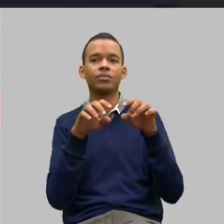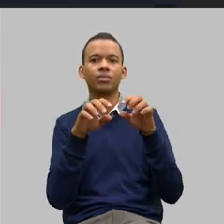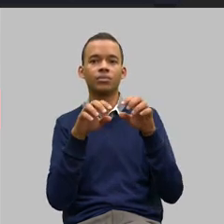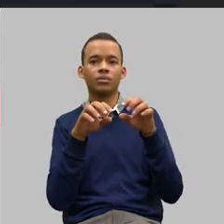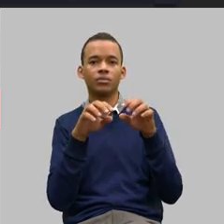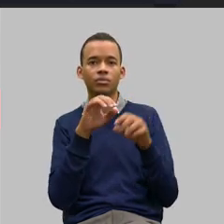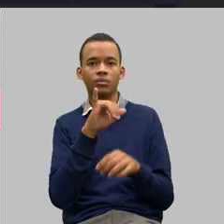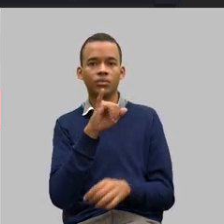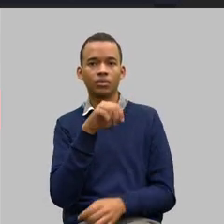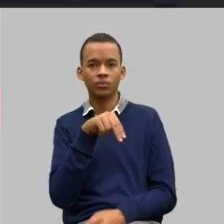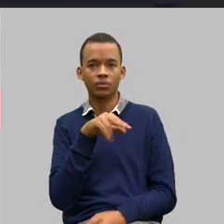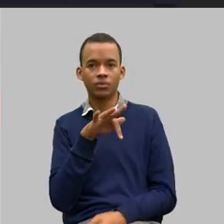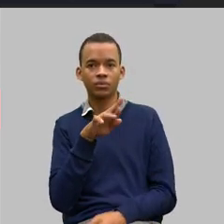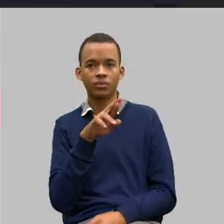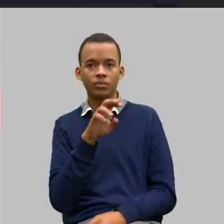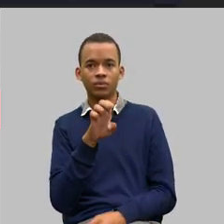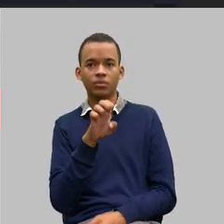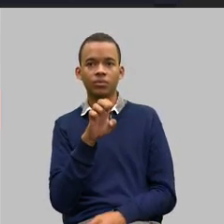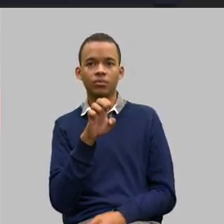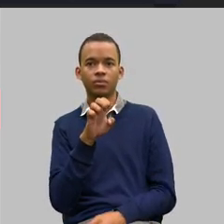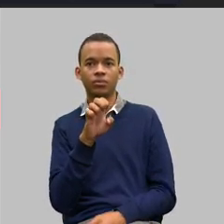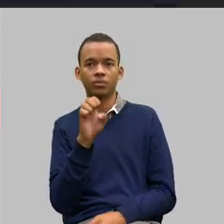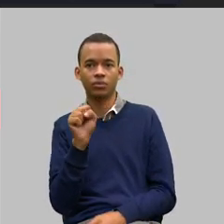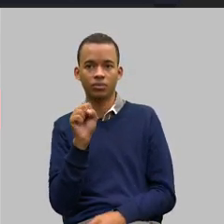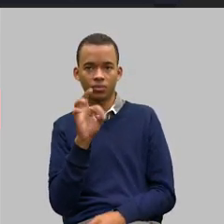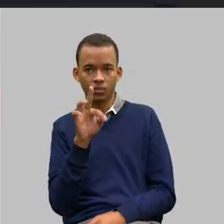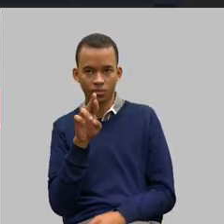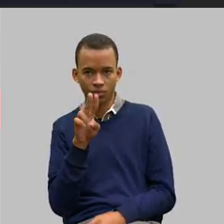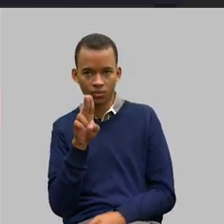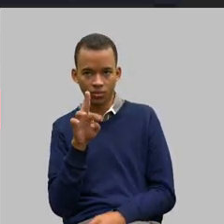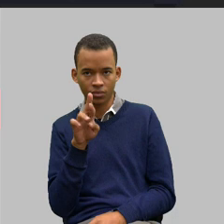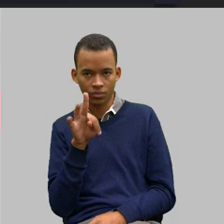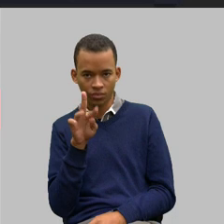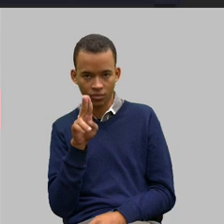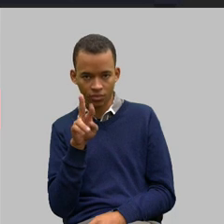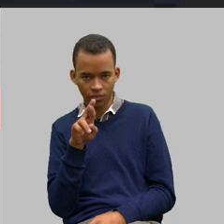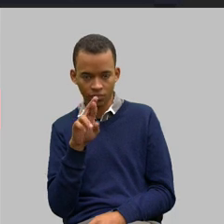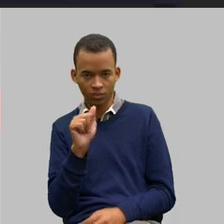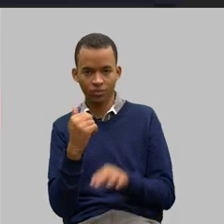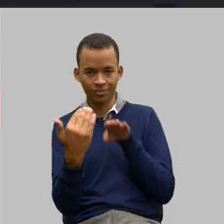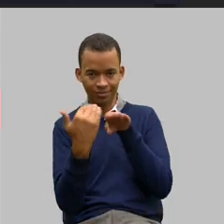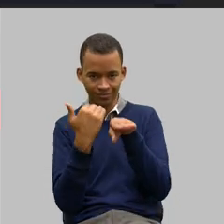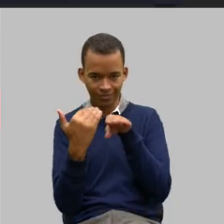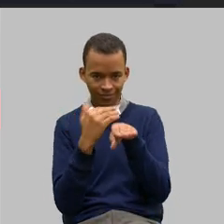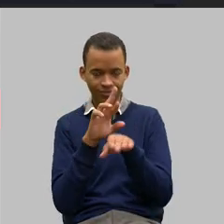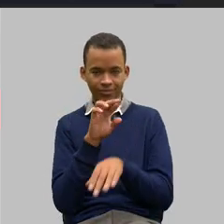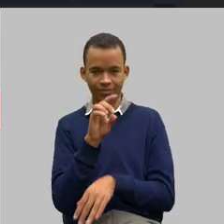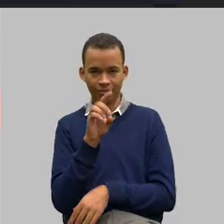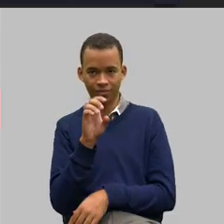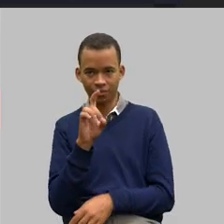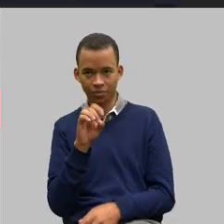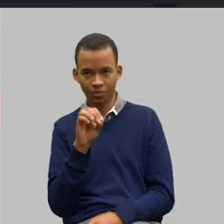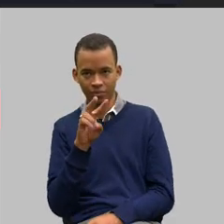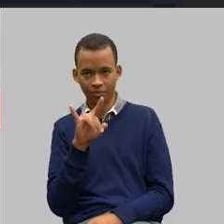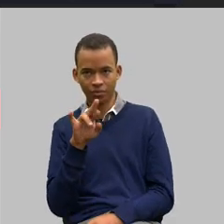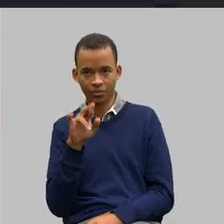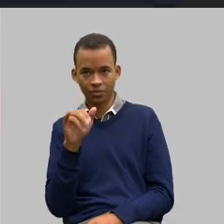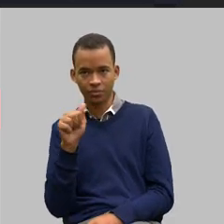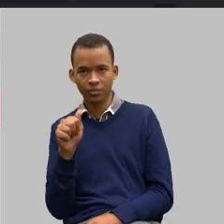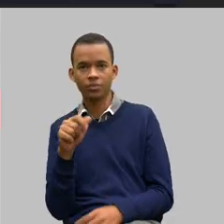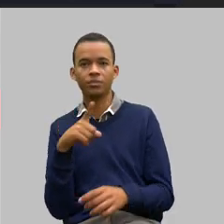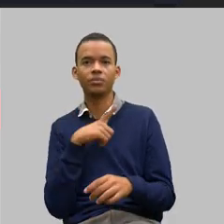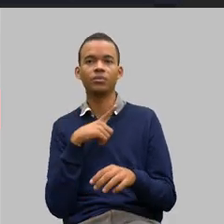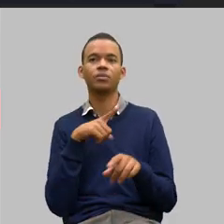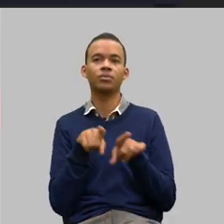então Grande Desafio de cuidar de mais de 21.000 km de rodovias pavimentadas temos atuado também em transporte e mobilidade né